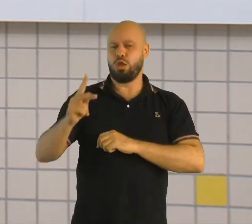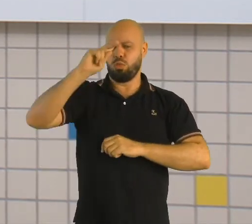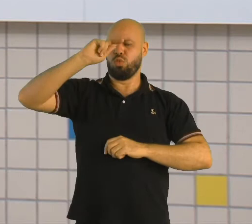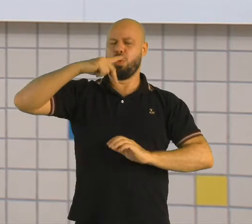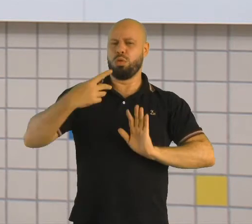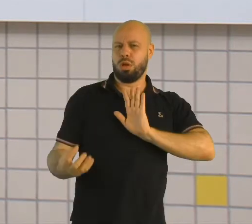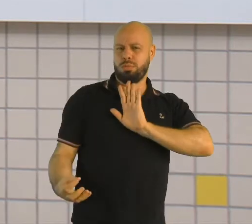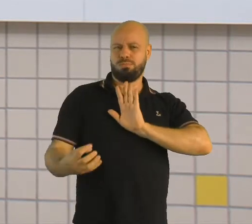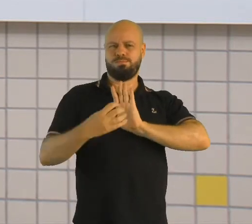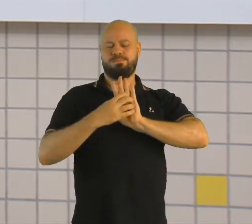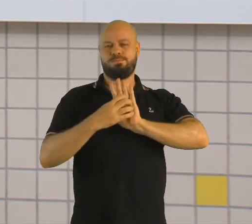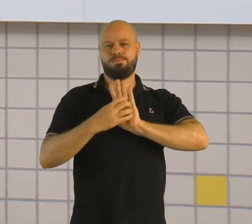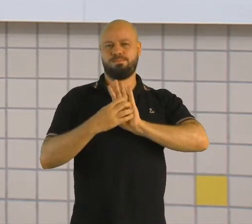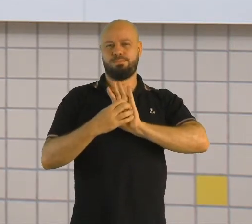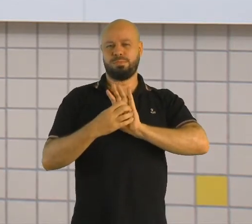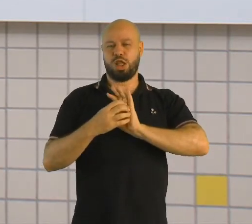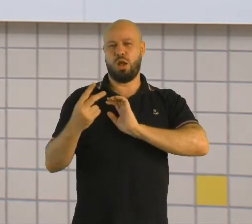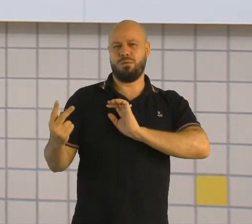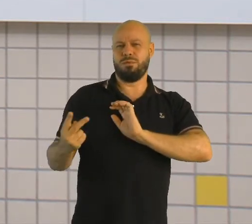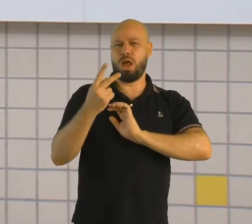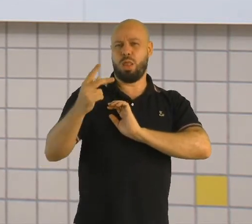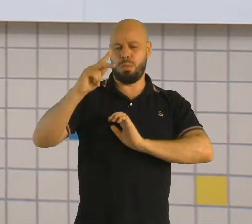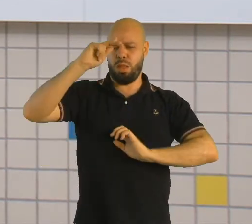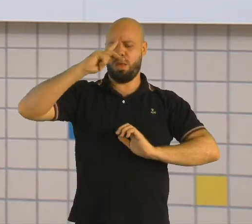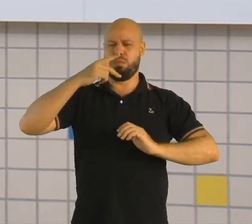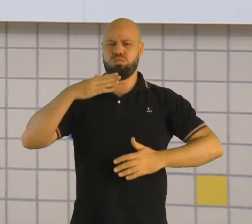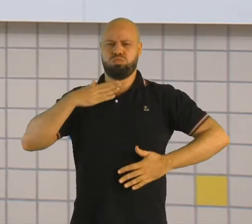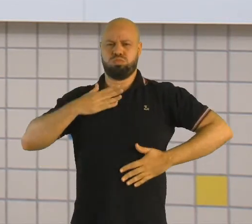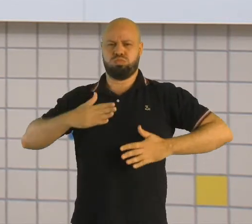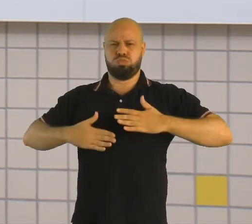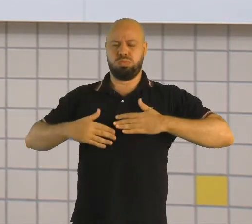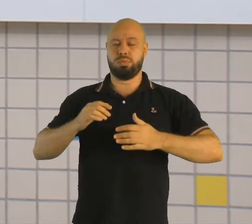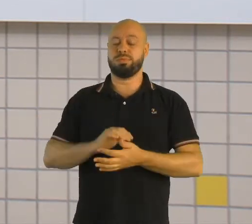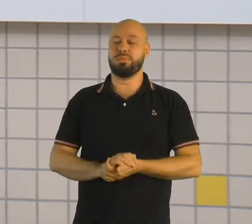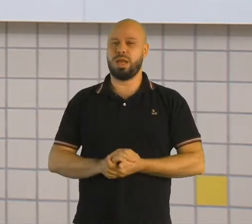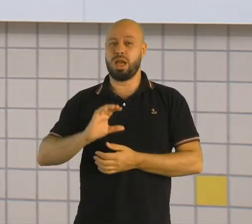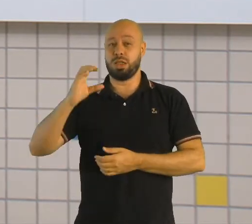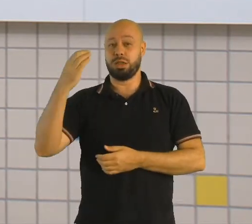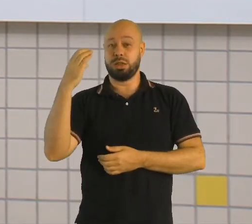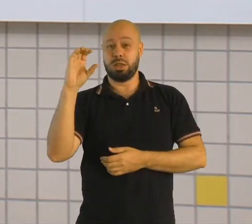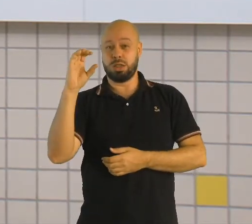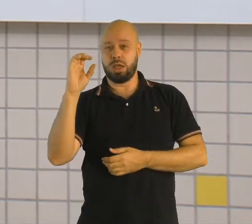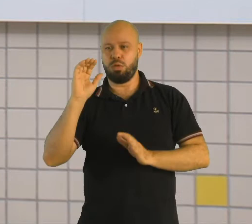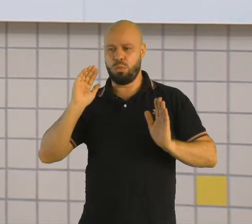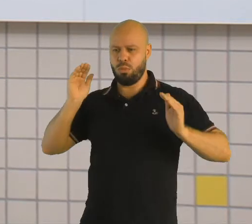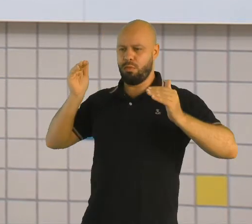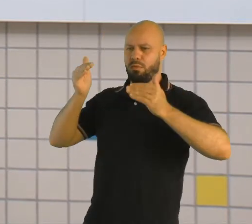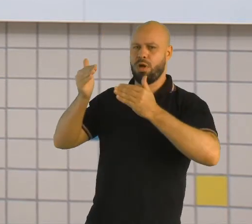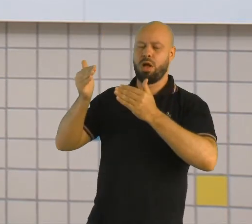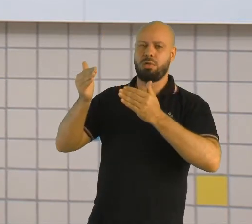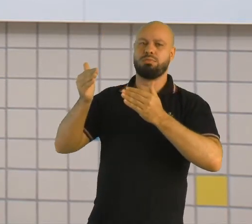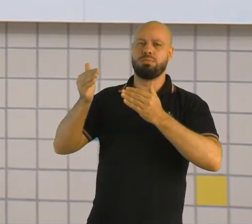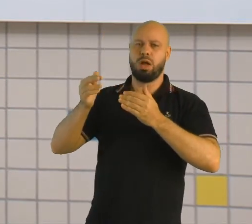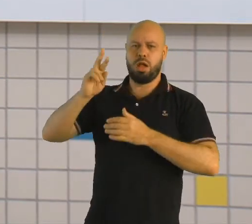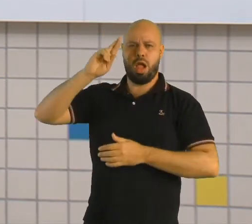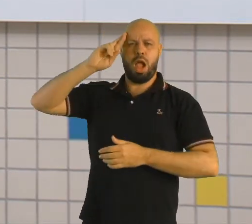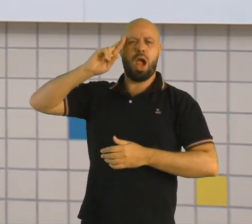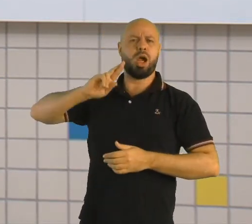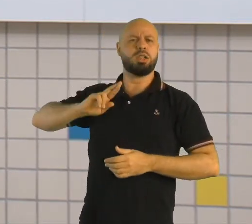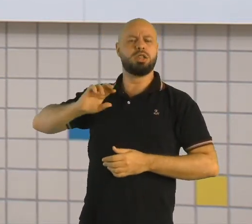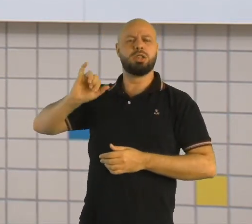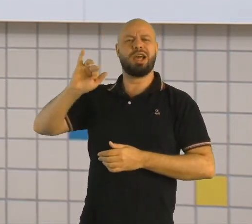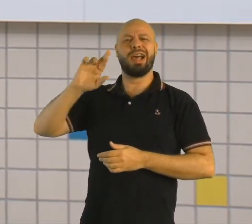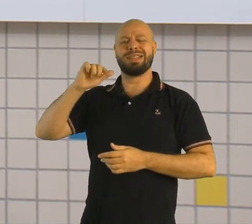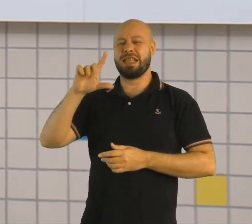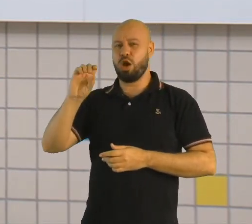agora vai ser o indivíduo a ser valorizado. O homem agora ele vai utilizar a ciência. O homem agora vai utilizar a razão, o homem agora